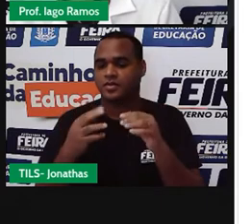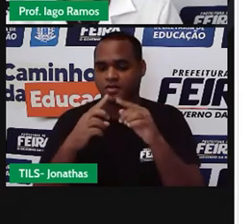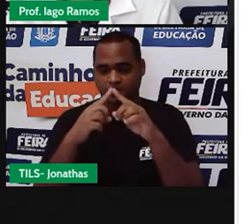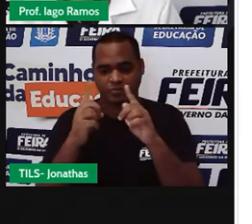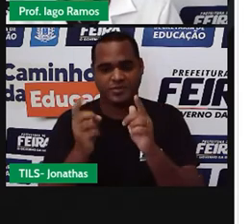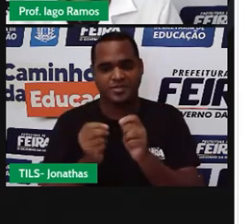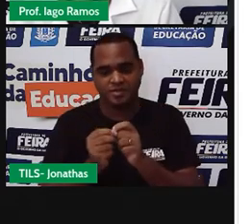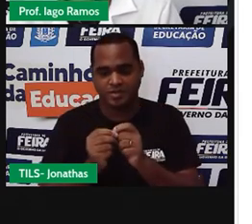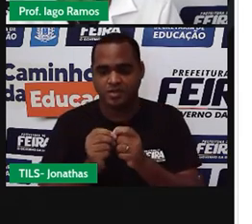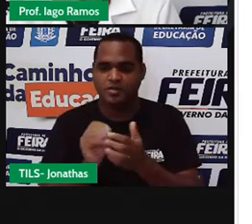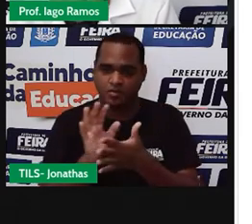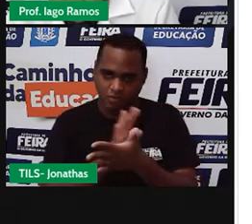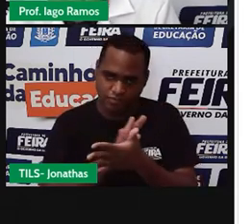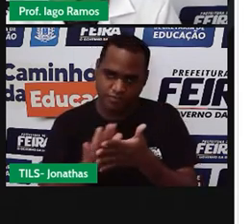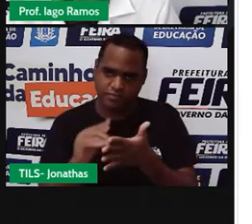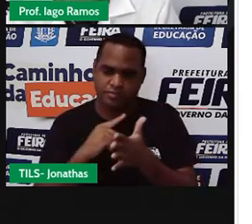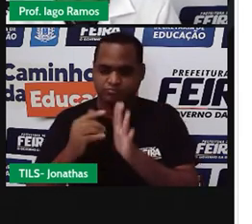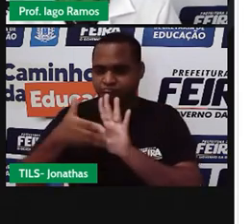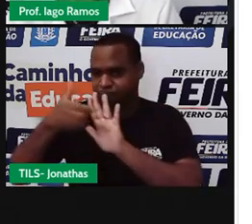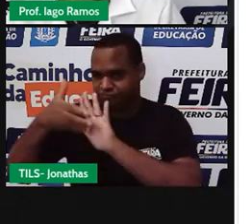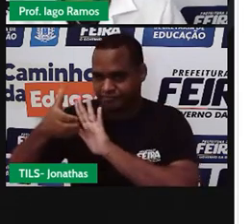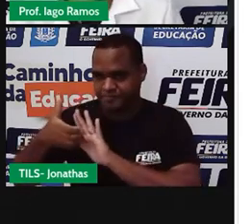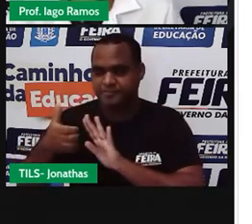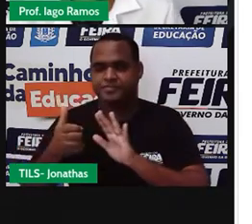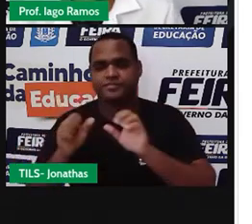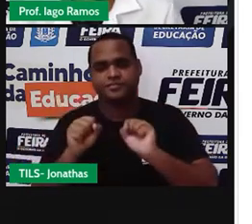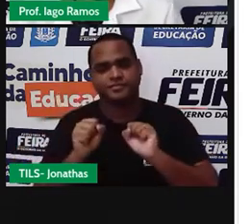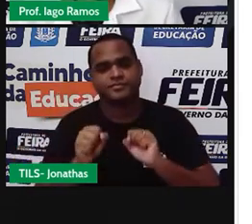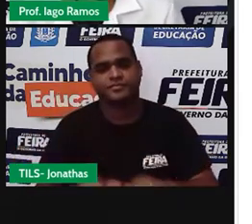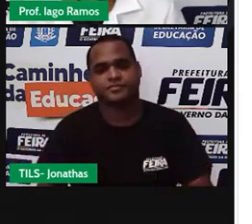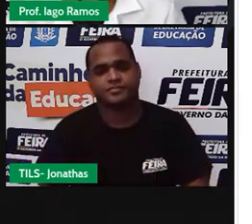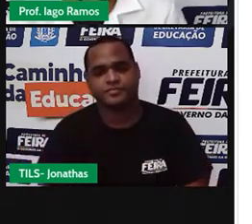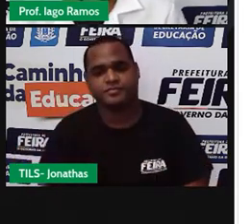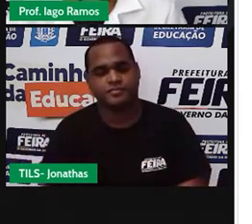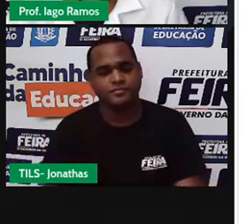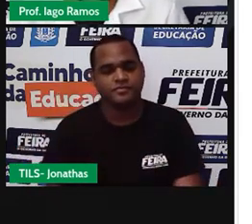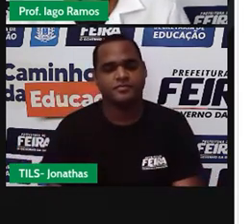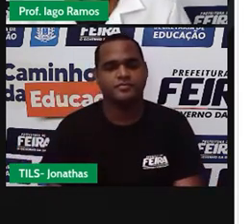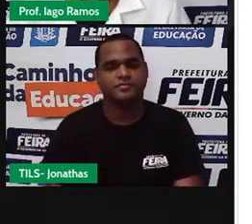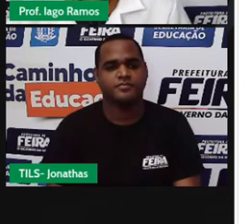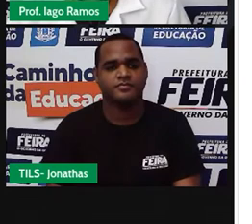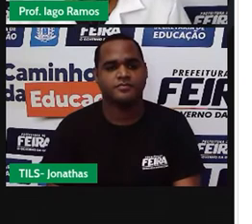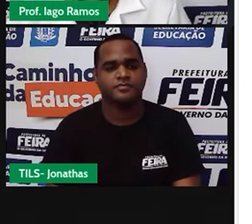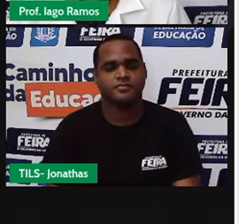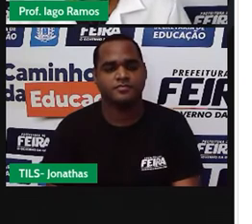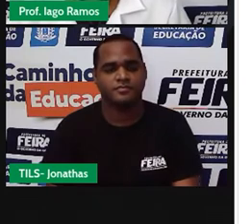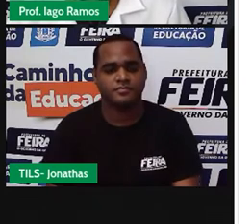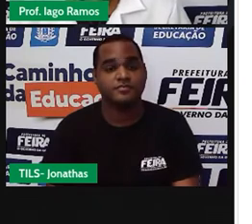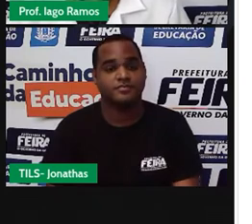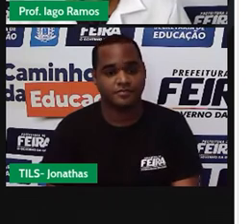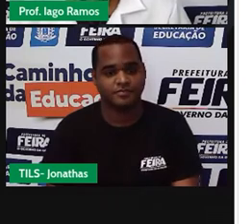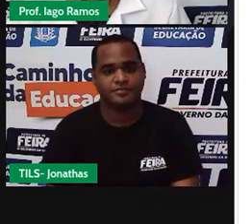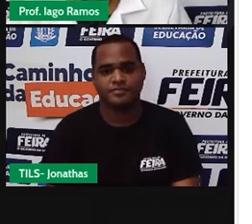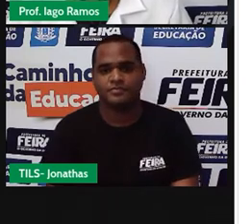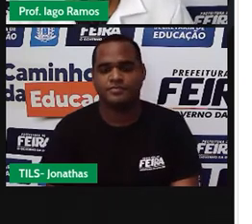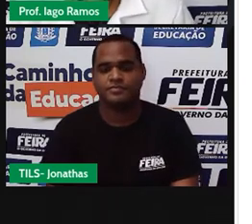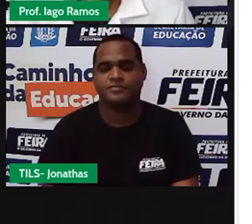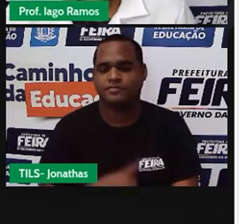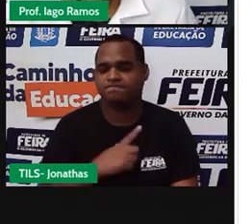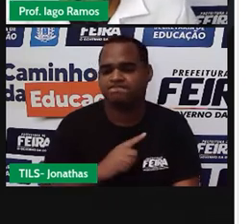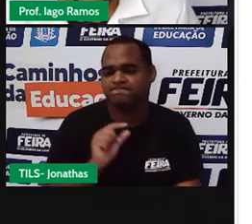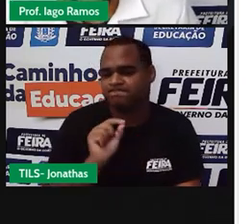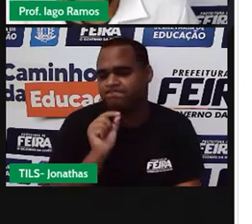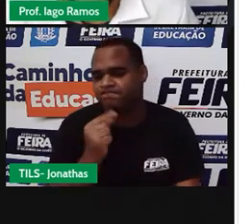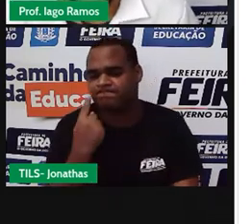parênteses E aí bom e ficou um detalhezinho